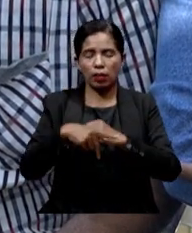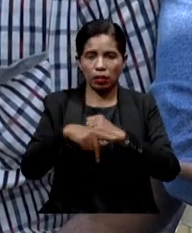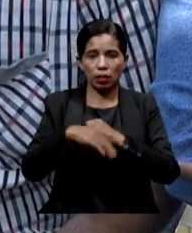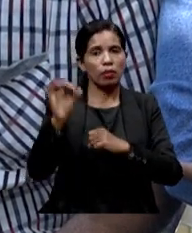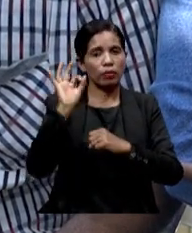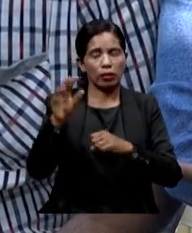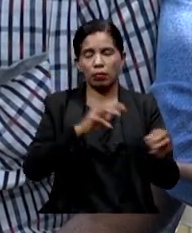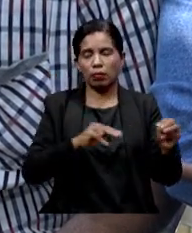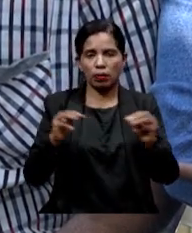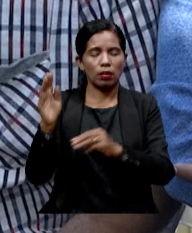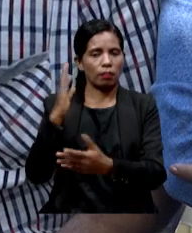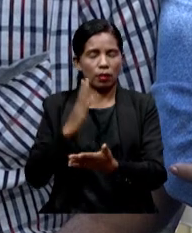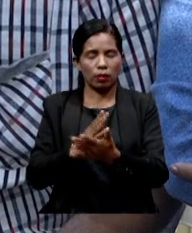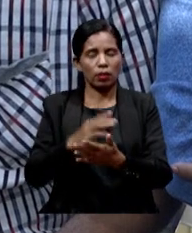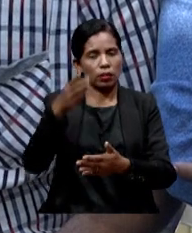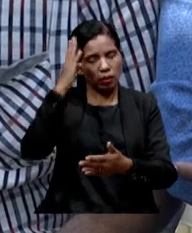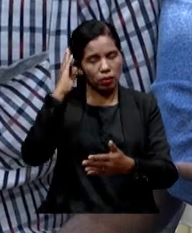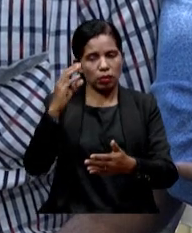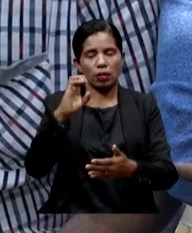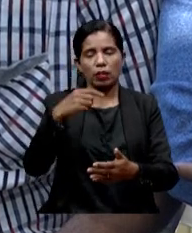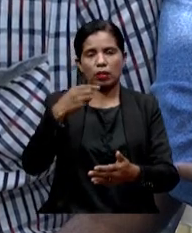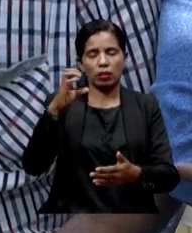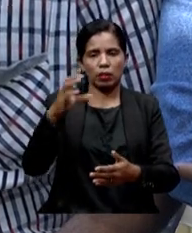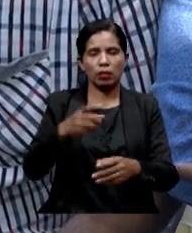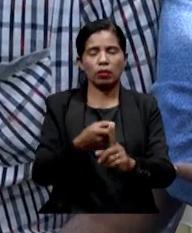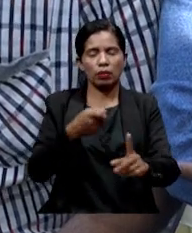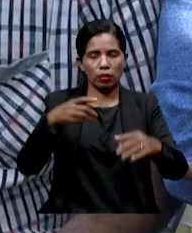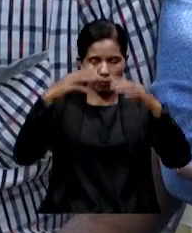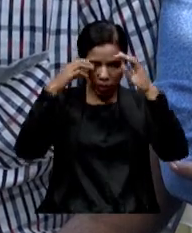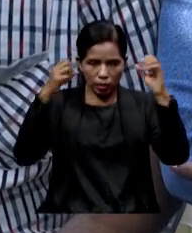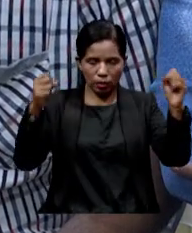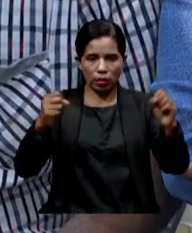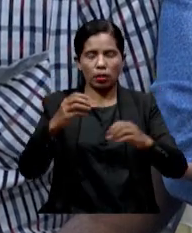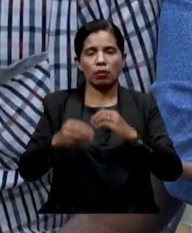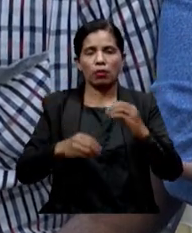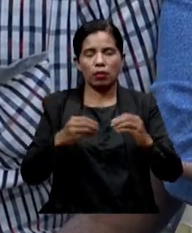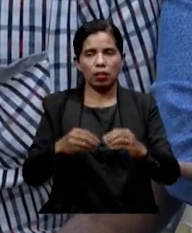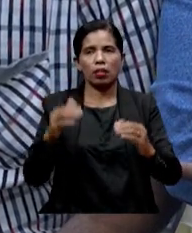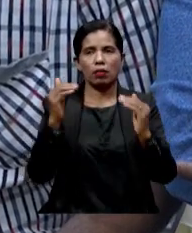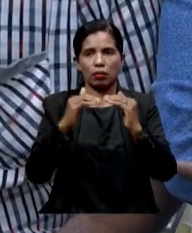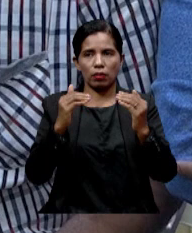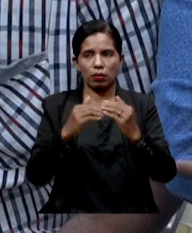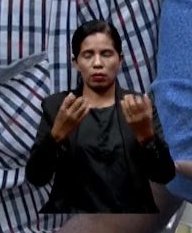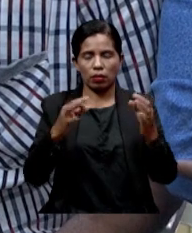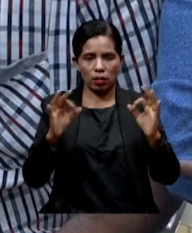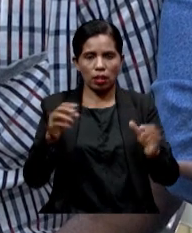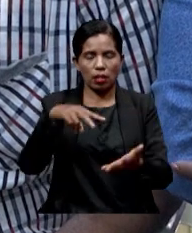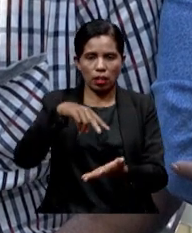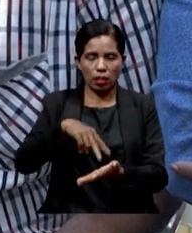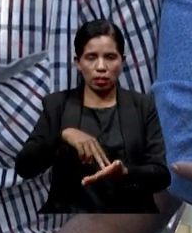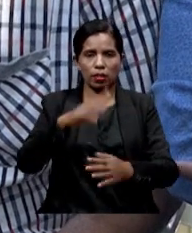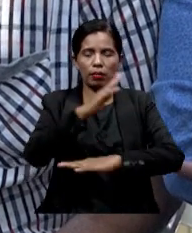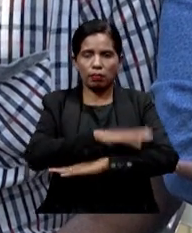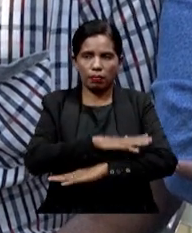suspende ona senyor Eusidu de Jesus osi nie kargo presidente interino. Banghira kongresu ne realiza no establece ona meja